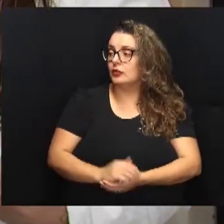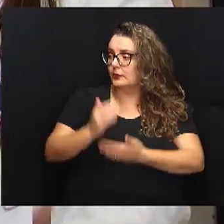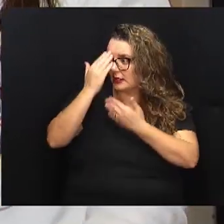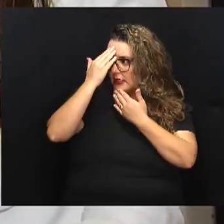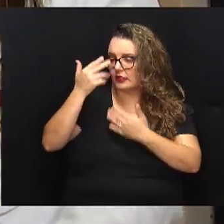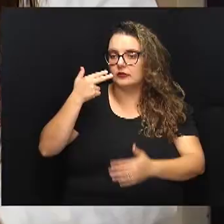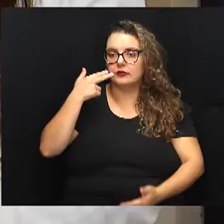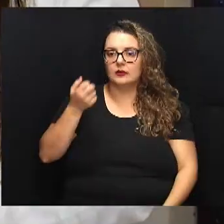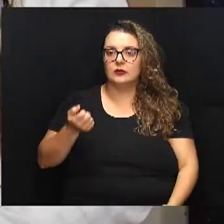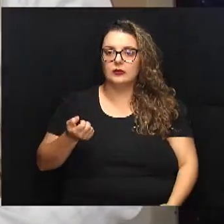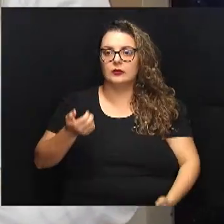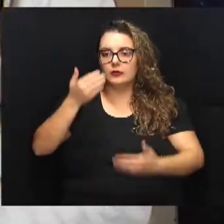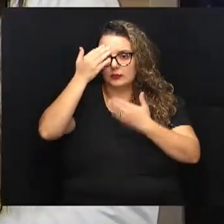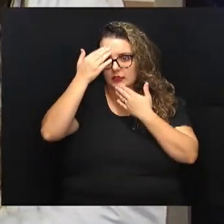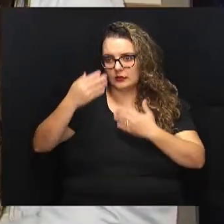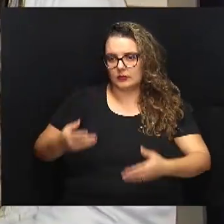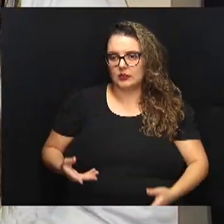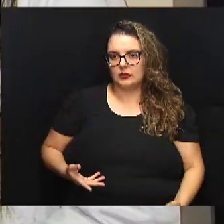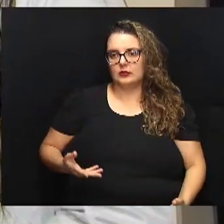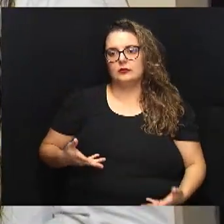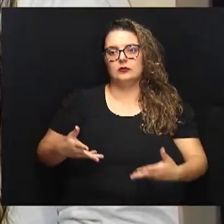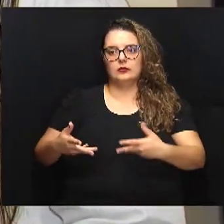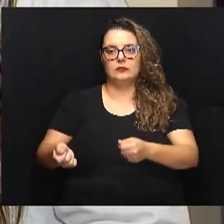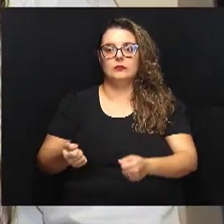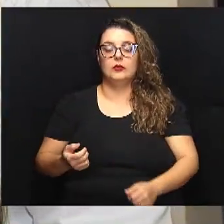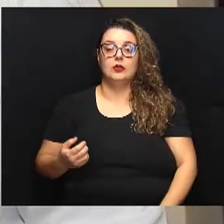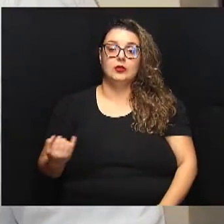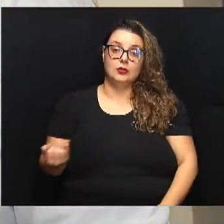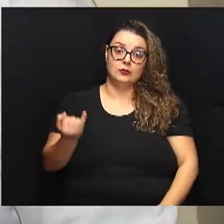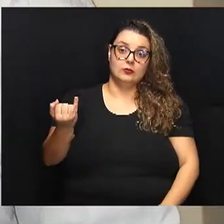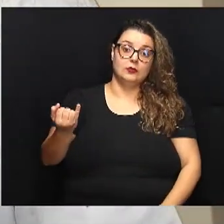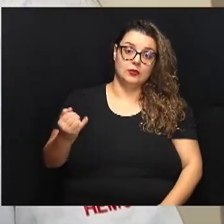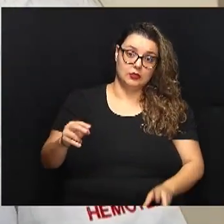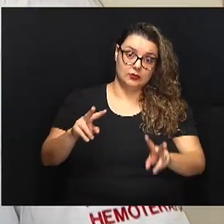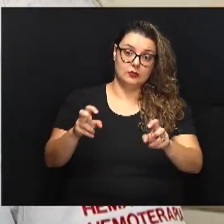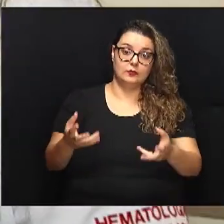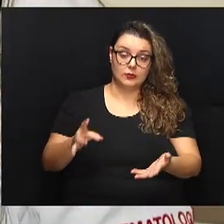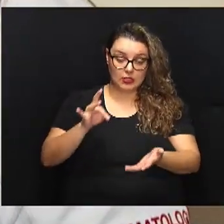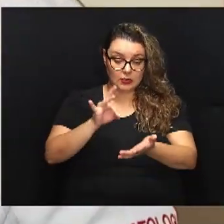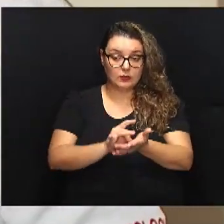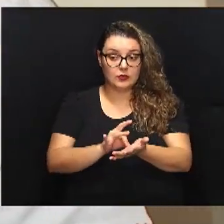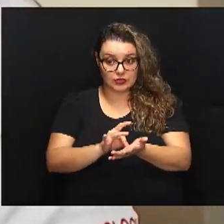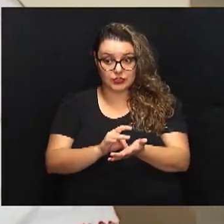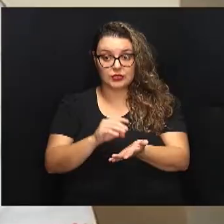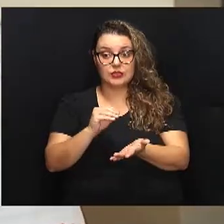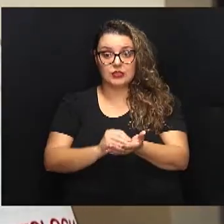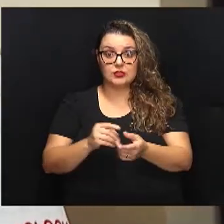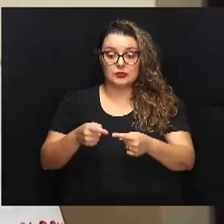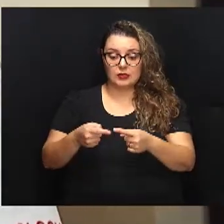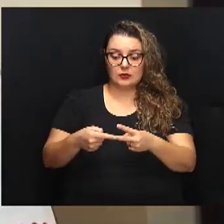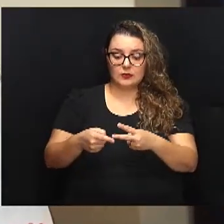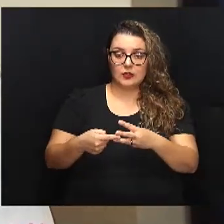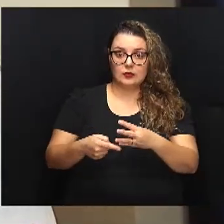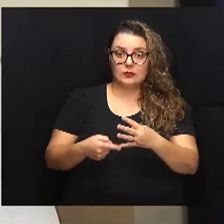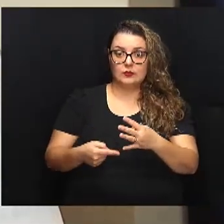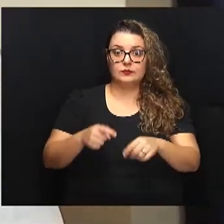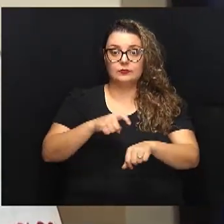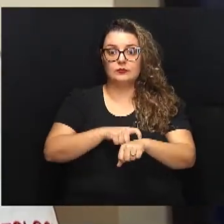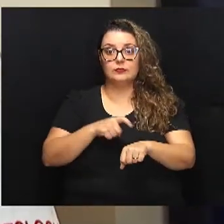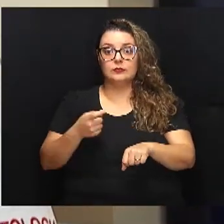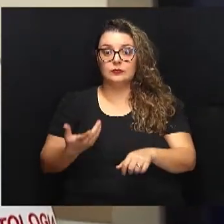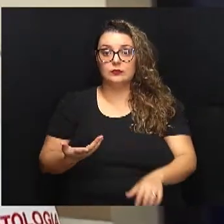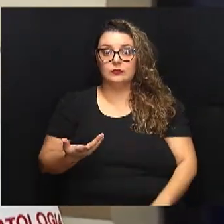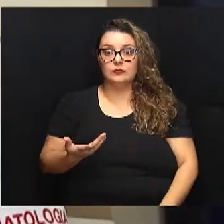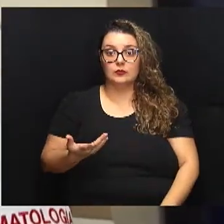para proporcionar, a gente está falando de um assunto tão importante. Realmente, nas últimas semanas, a gente está passando por